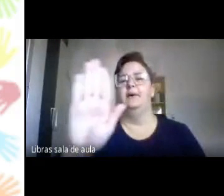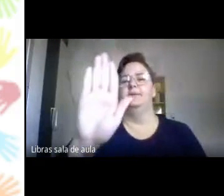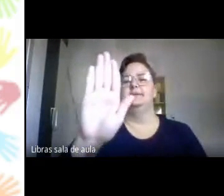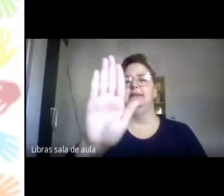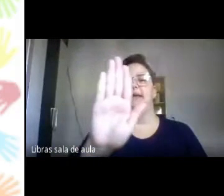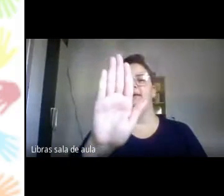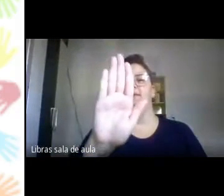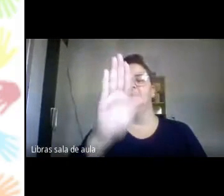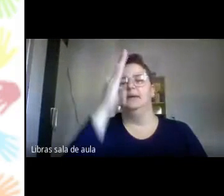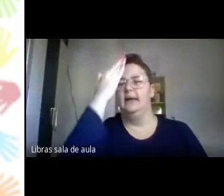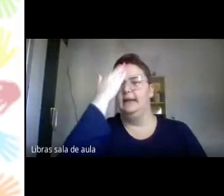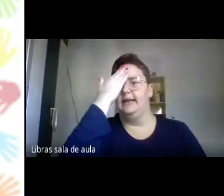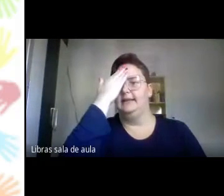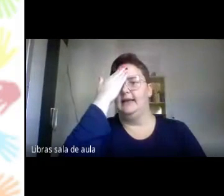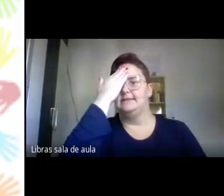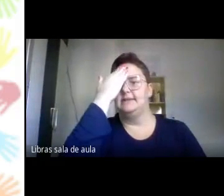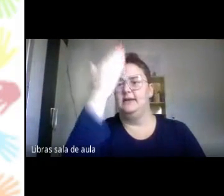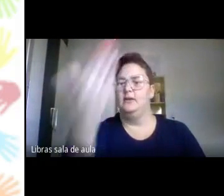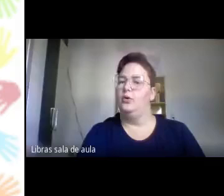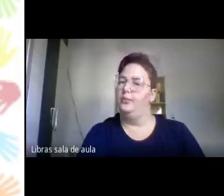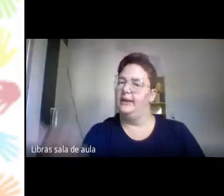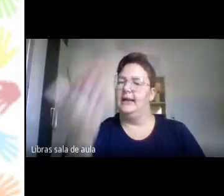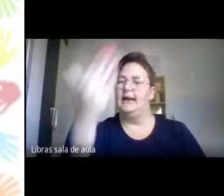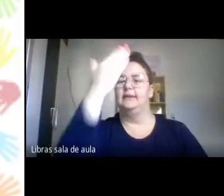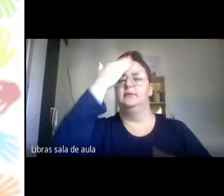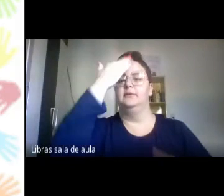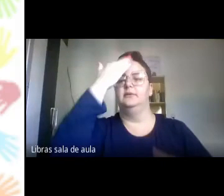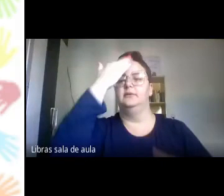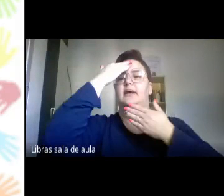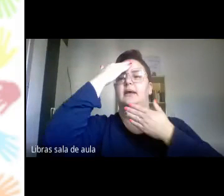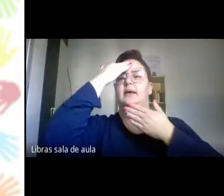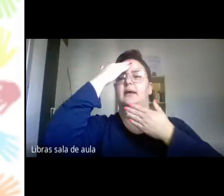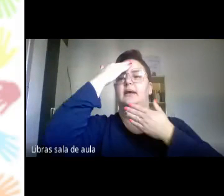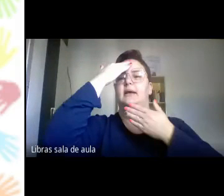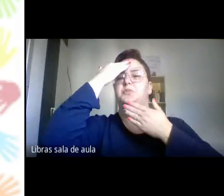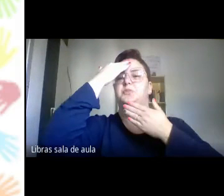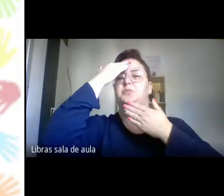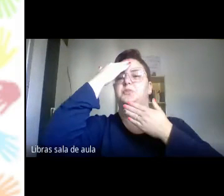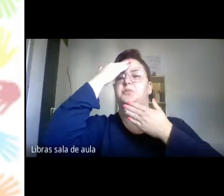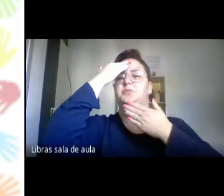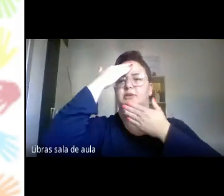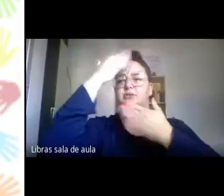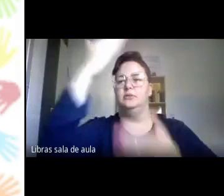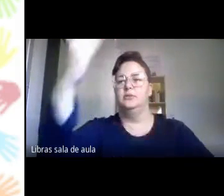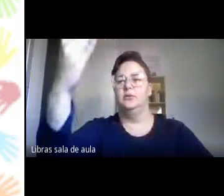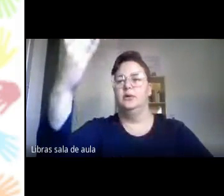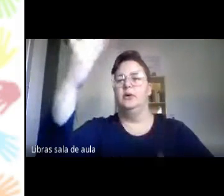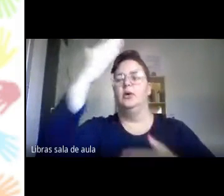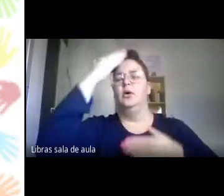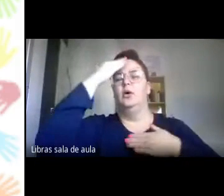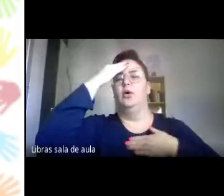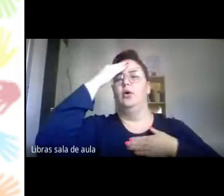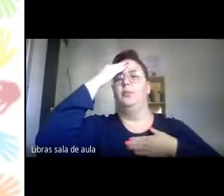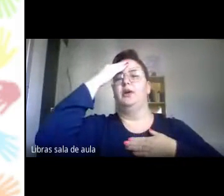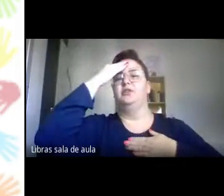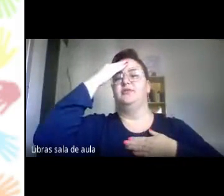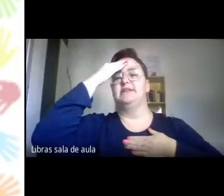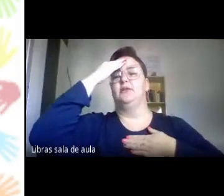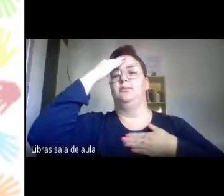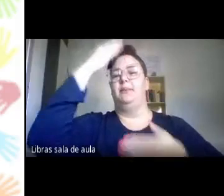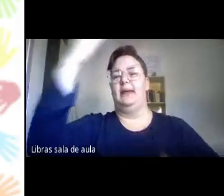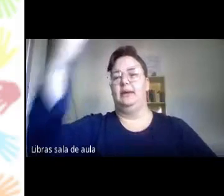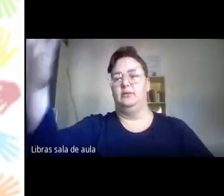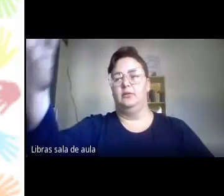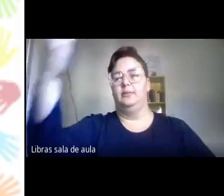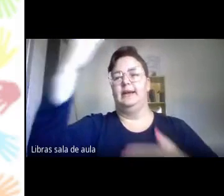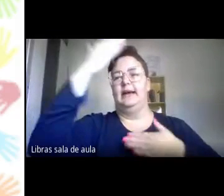a mão assim, na testa. Obrigado. A gente pode fazer aqui do queixo, ou pode fazer